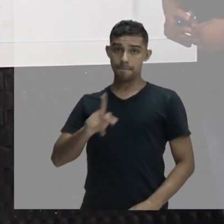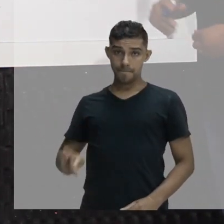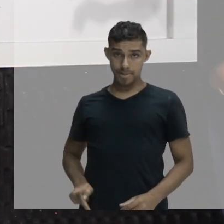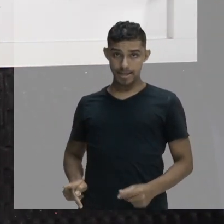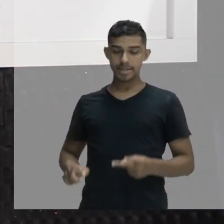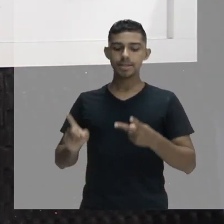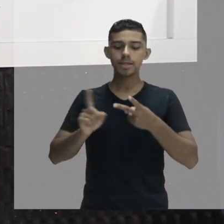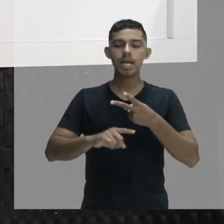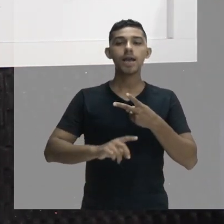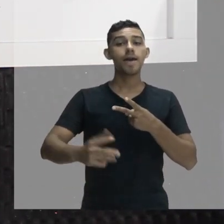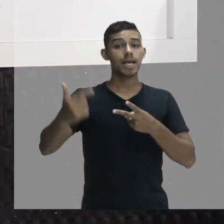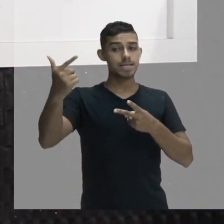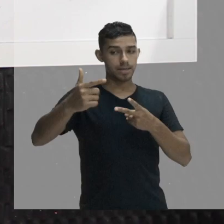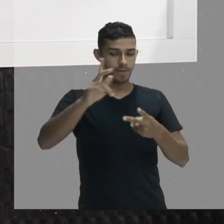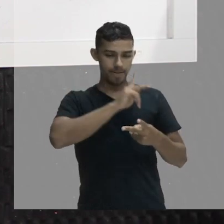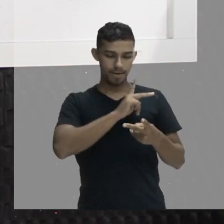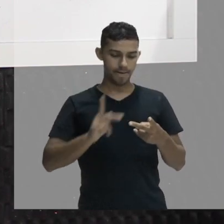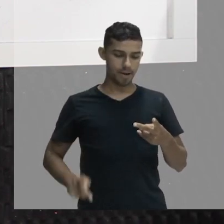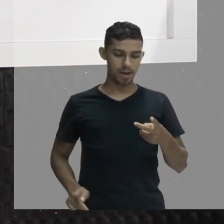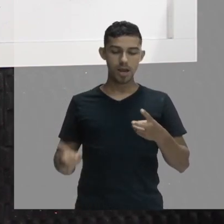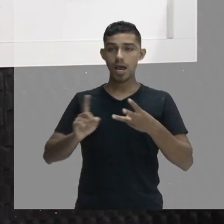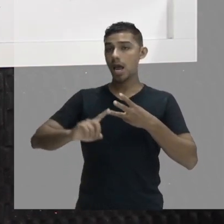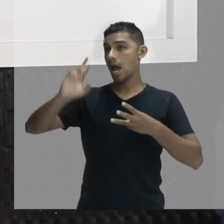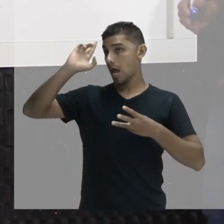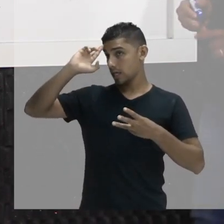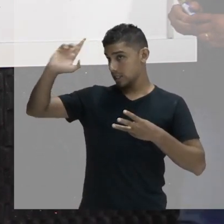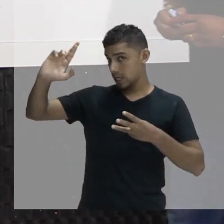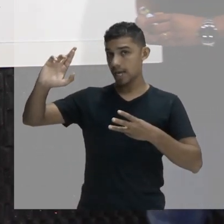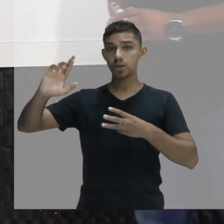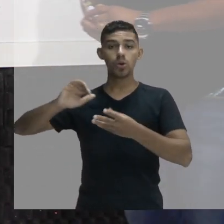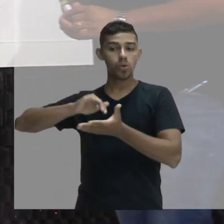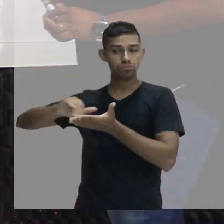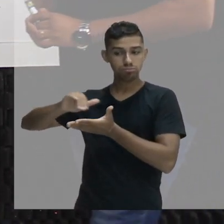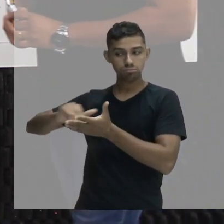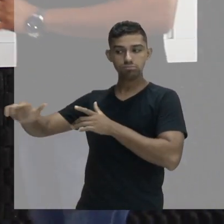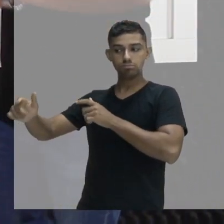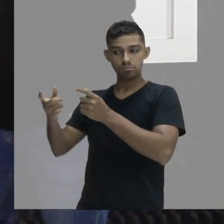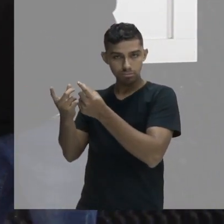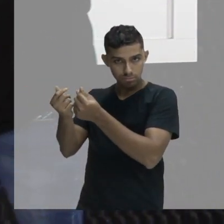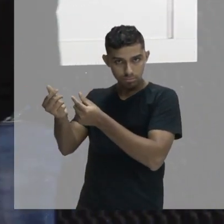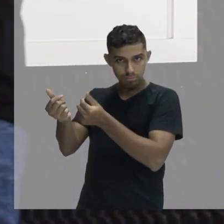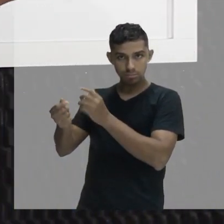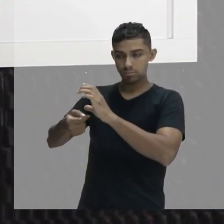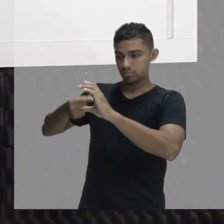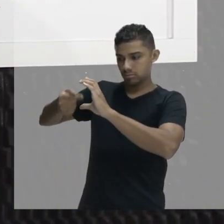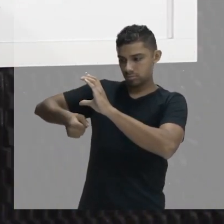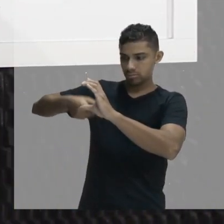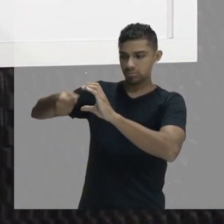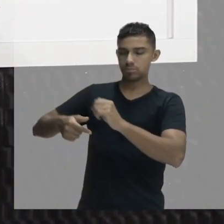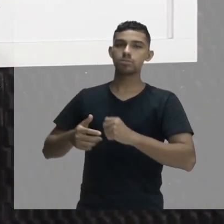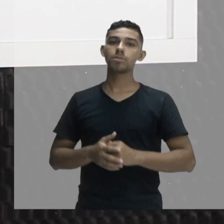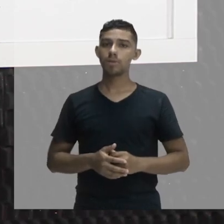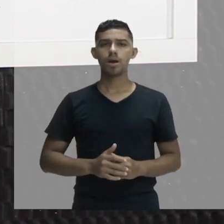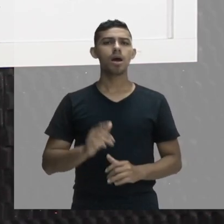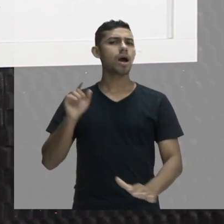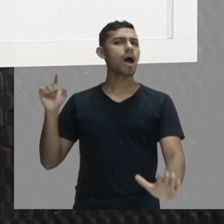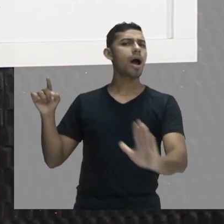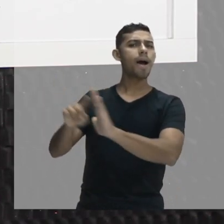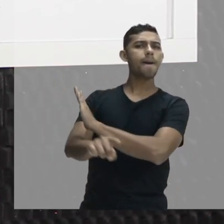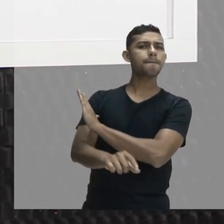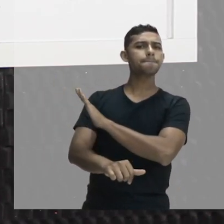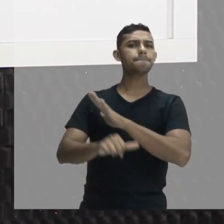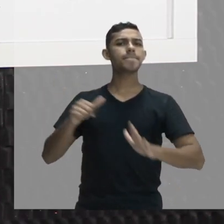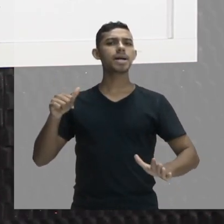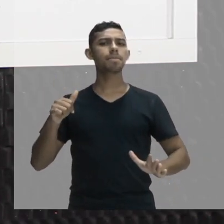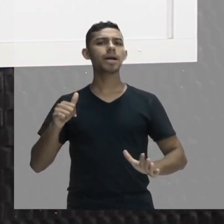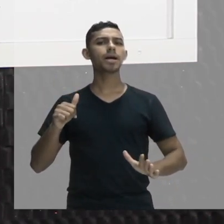presidente, pelo vice-presidente e pelo diretor financeiro. Tá? Vamos supor esse problema aí. Primeira pergunta que